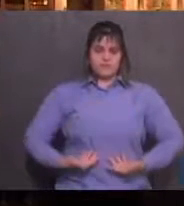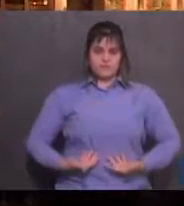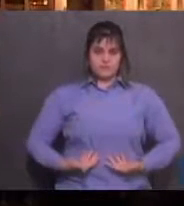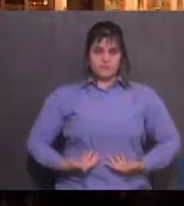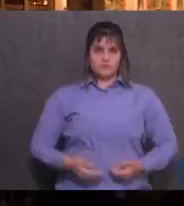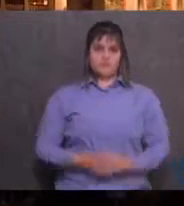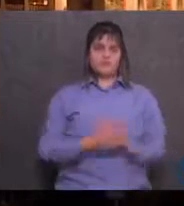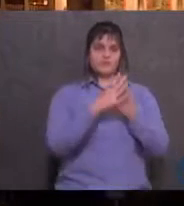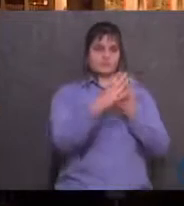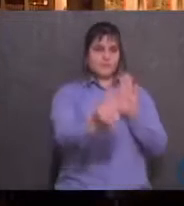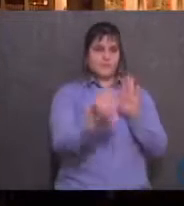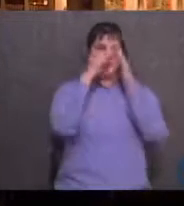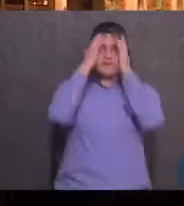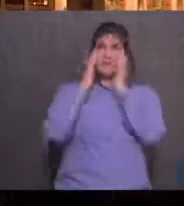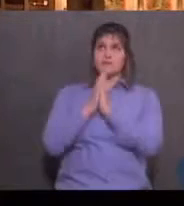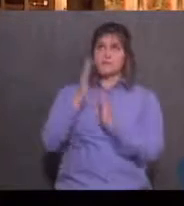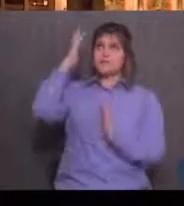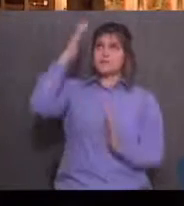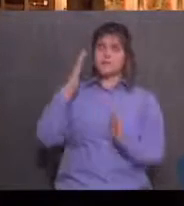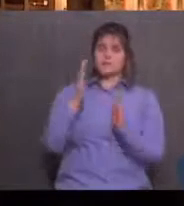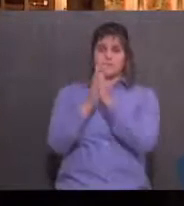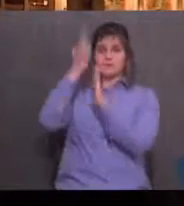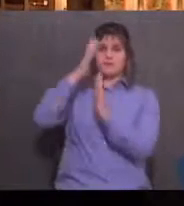ventre, Jesus.